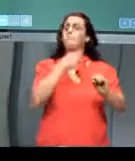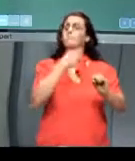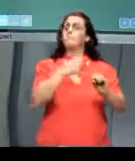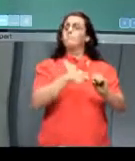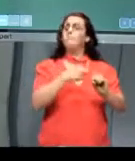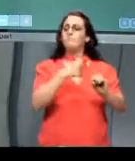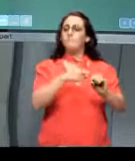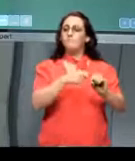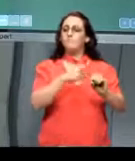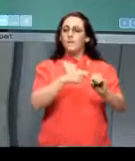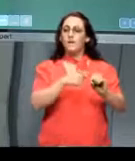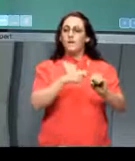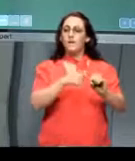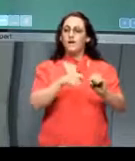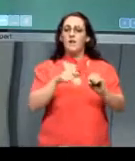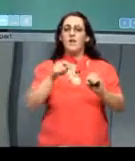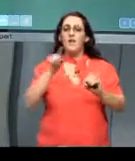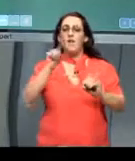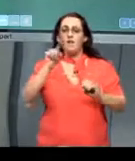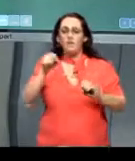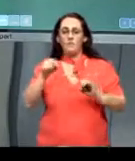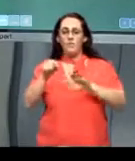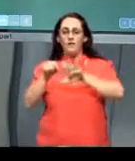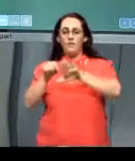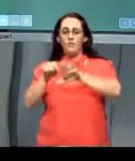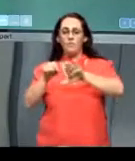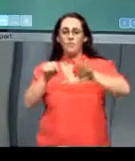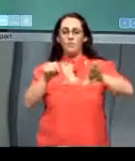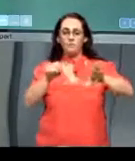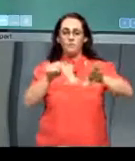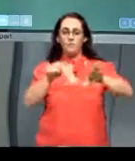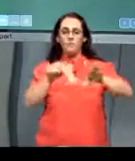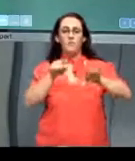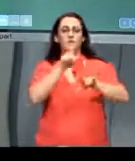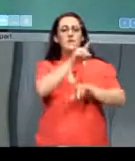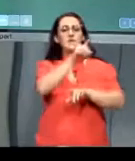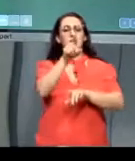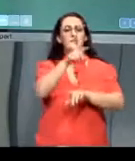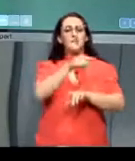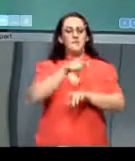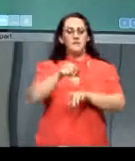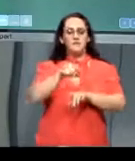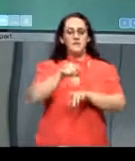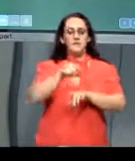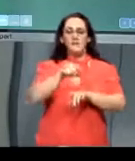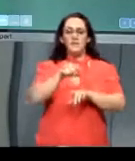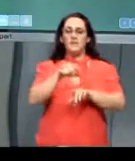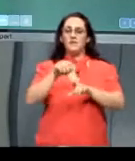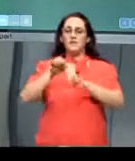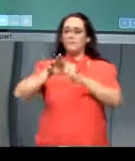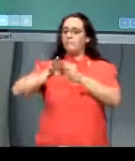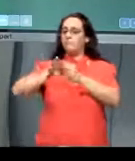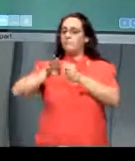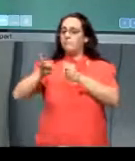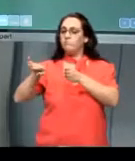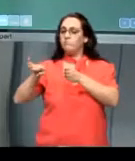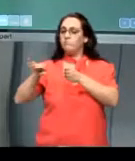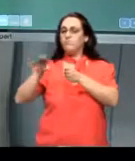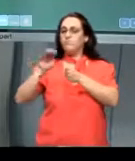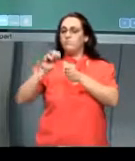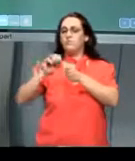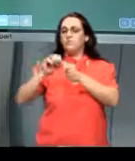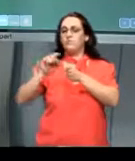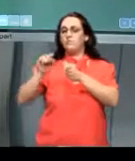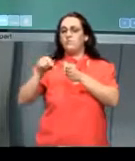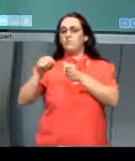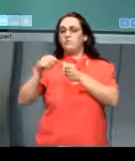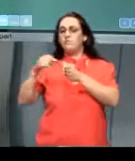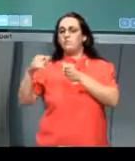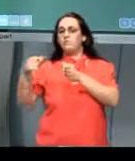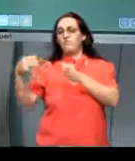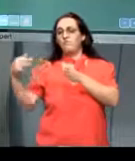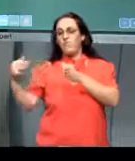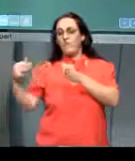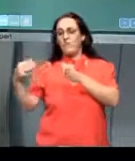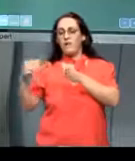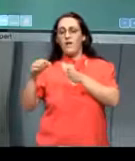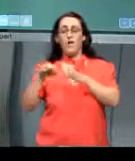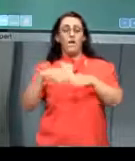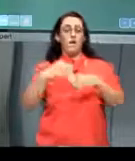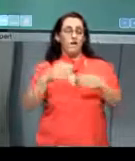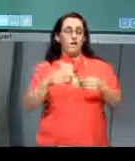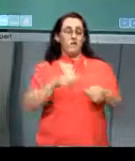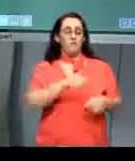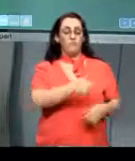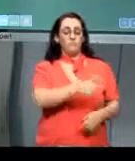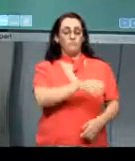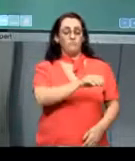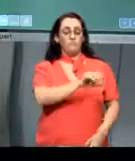a parte inteira da parte decimal. E aqui eu vou acrescentar um zero. Então, em vez de 1,